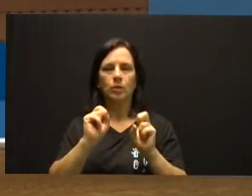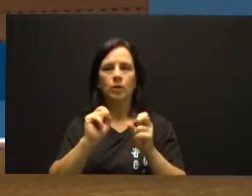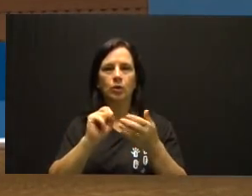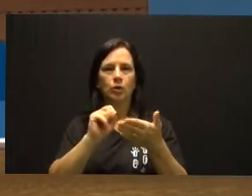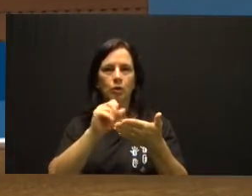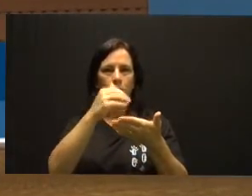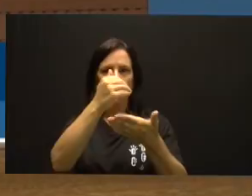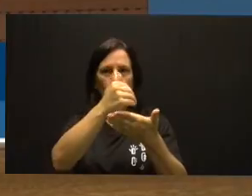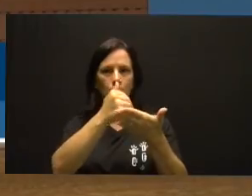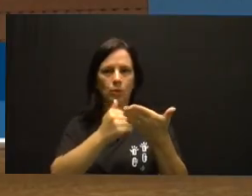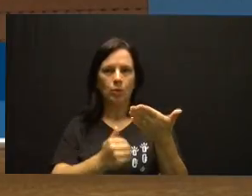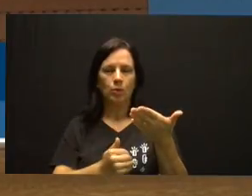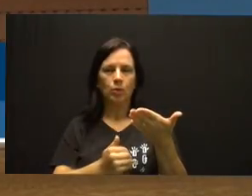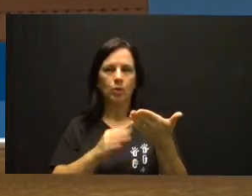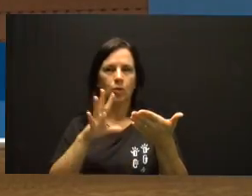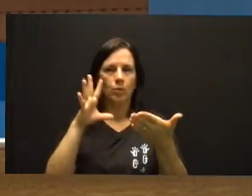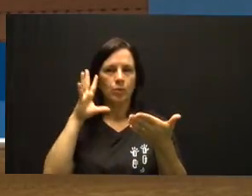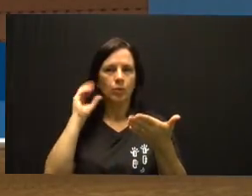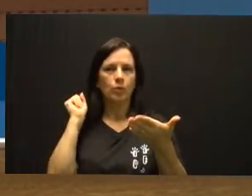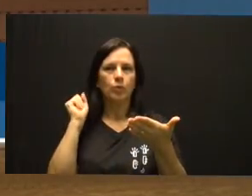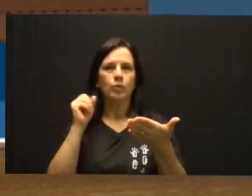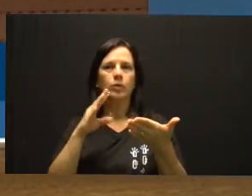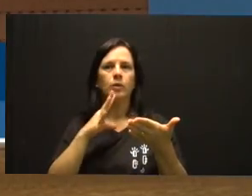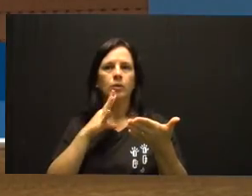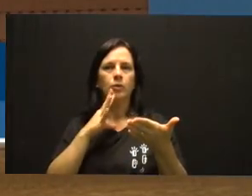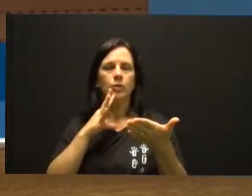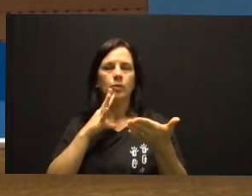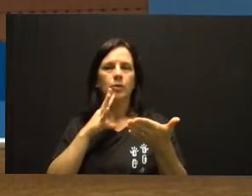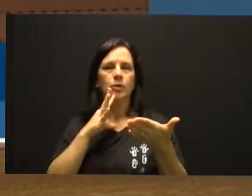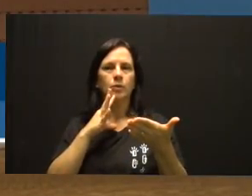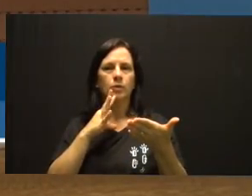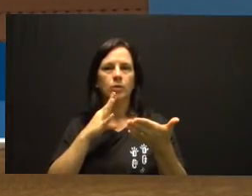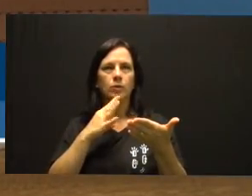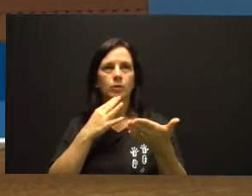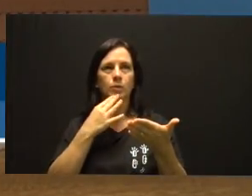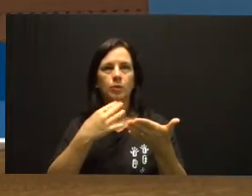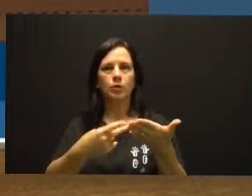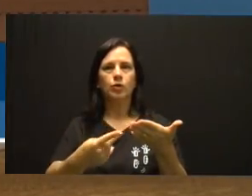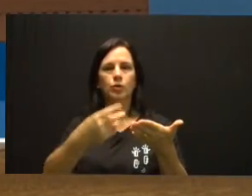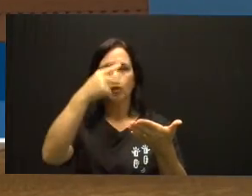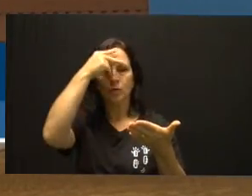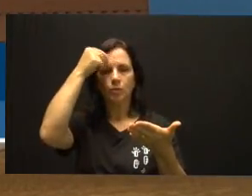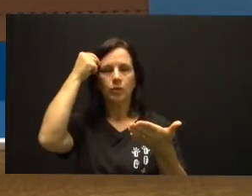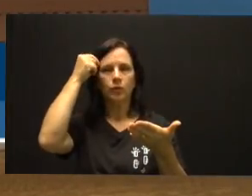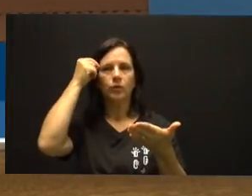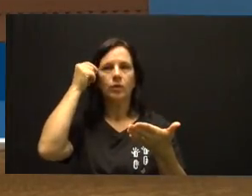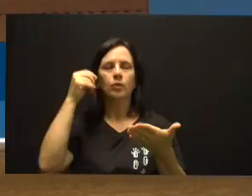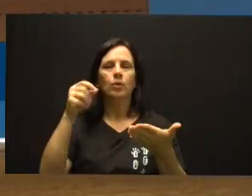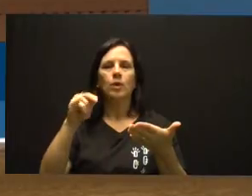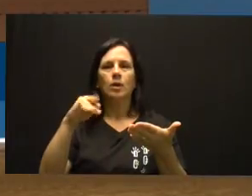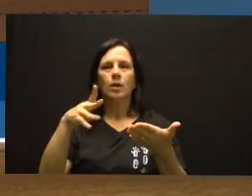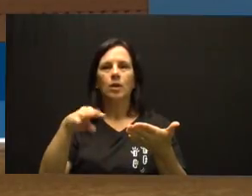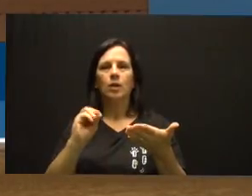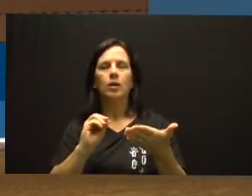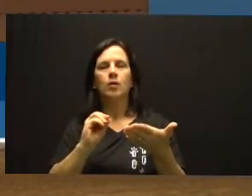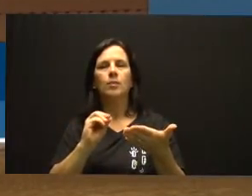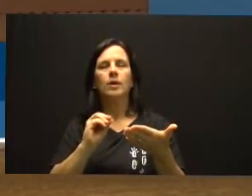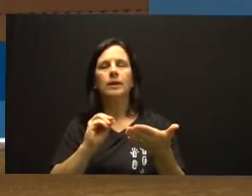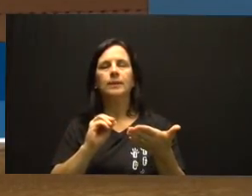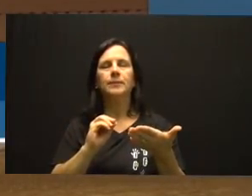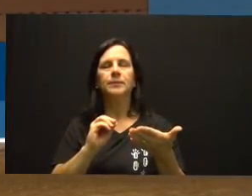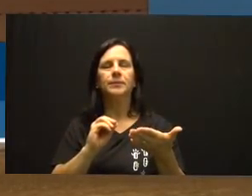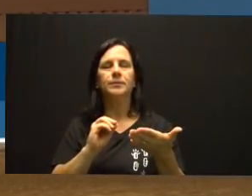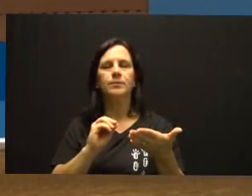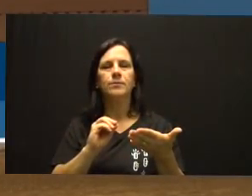formalidades regimentais para o ouvido do outro plenário, a expedição do ofício excelentíssimo senhor Ademário da Silva Oliveira, prefeito